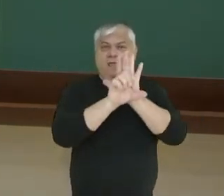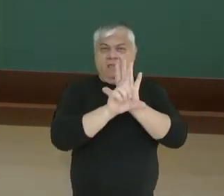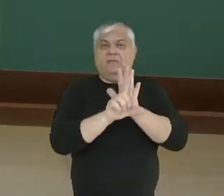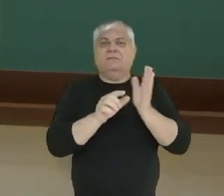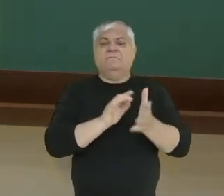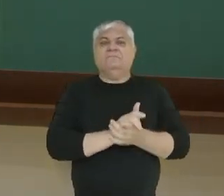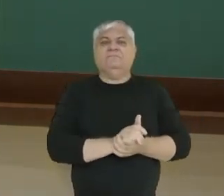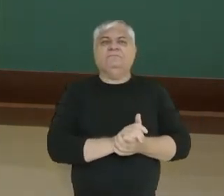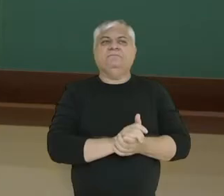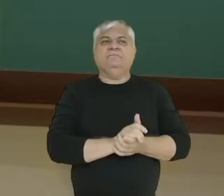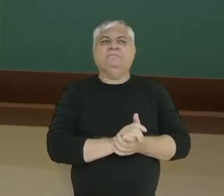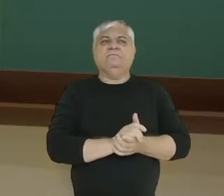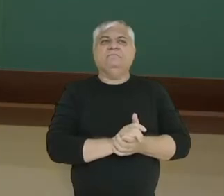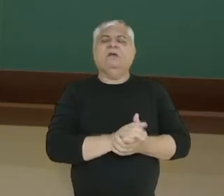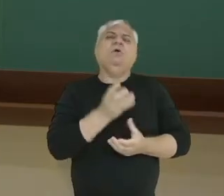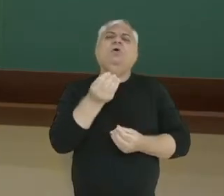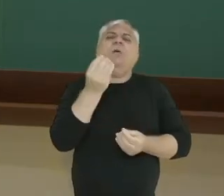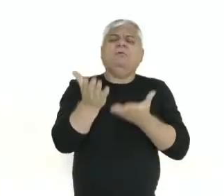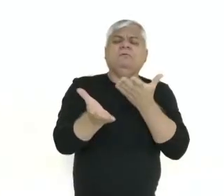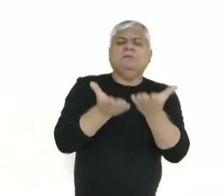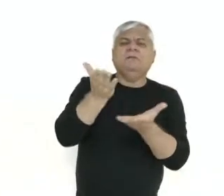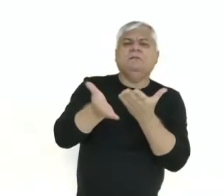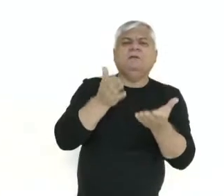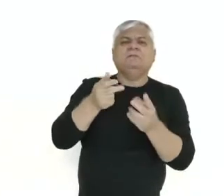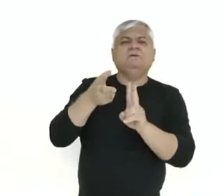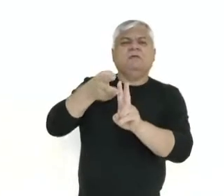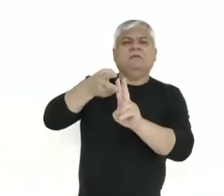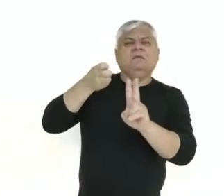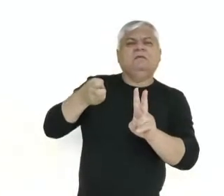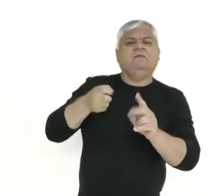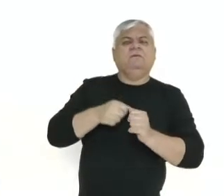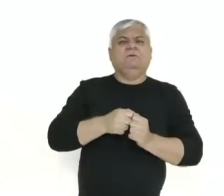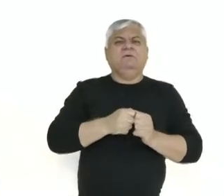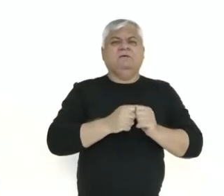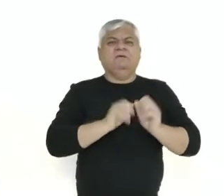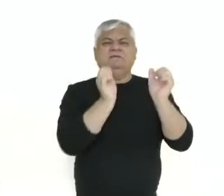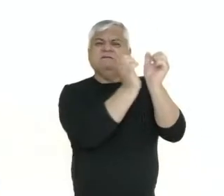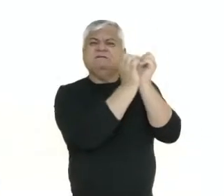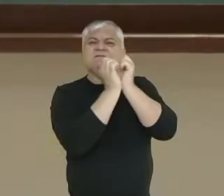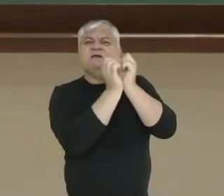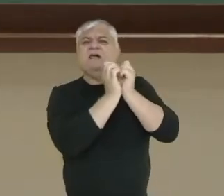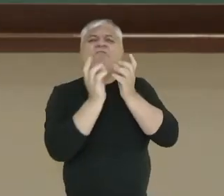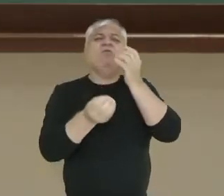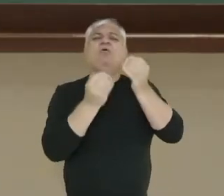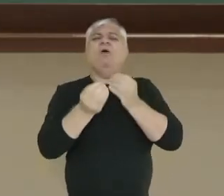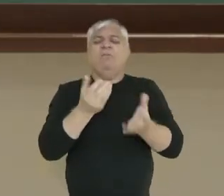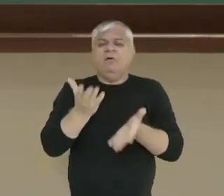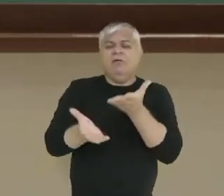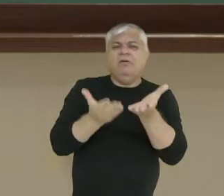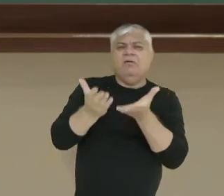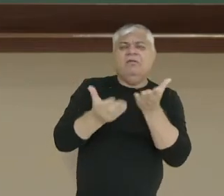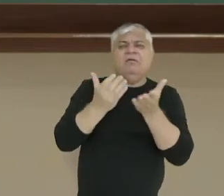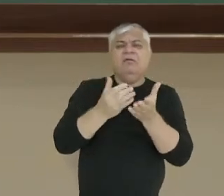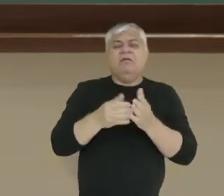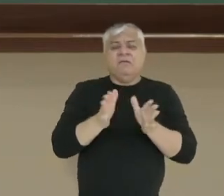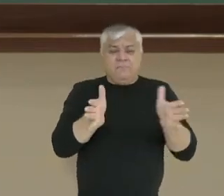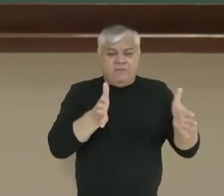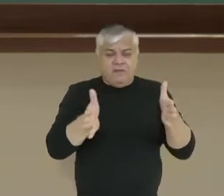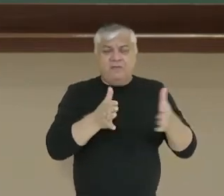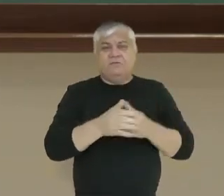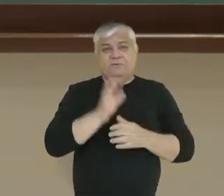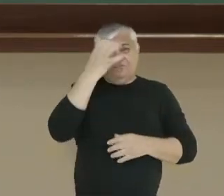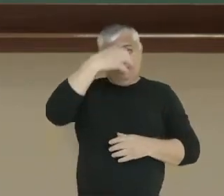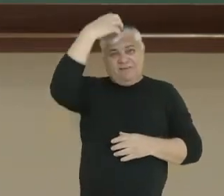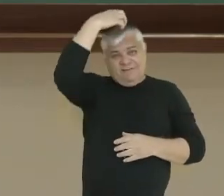né? Como eram tratados então os indígenas e os escravos no Império Brasileiro? Mais em